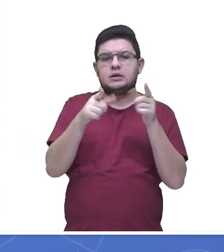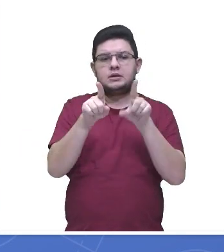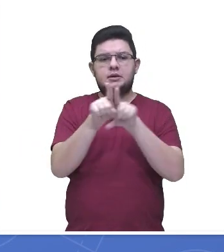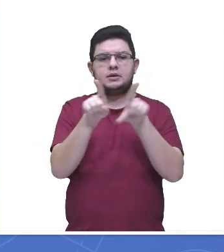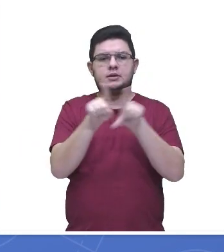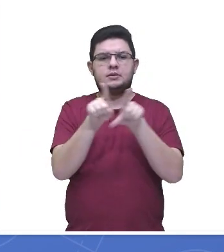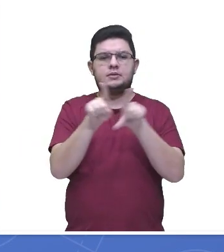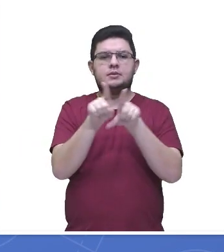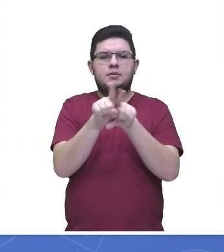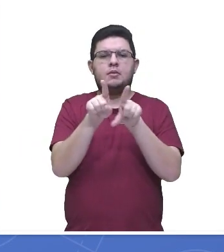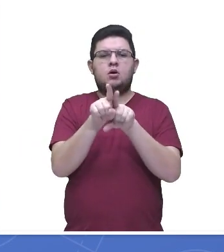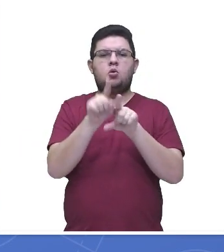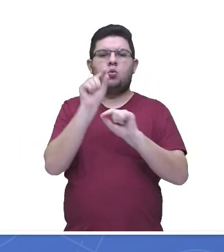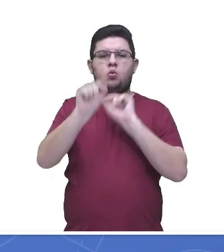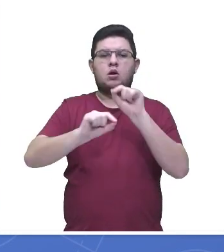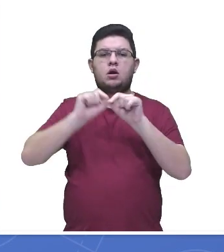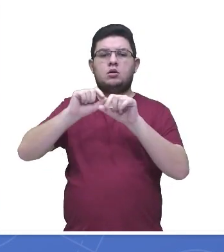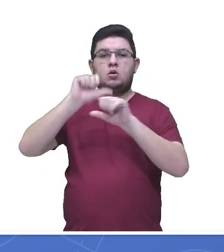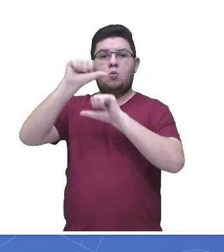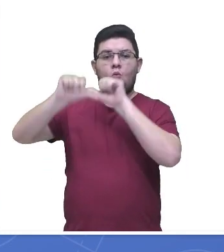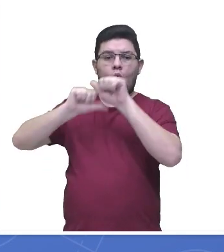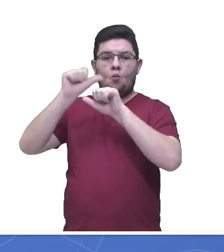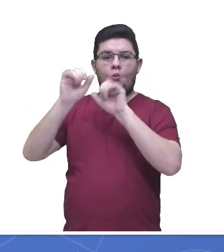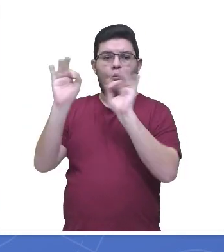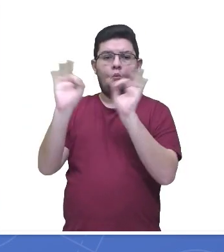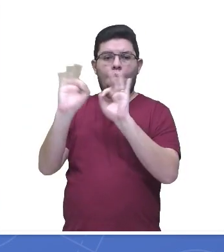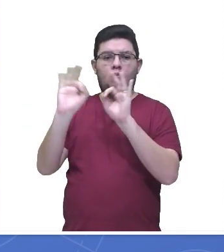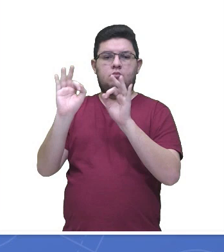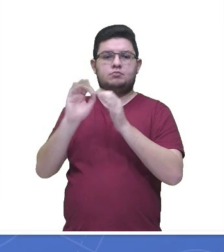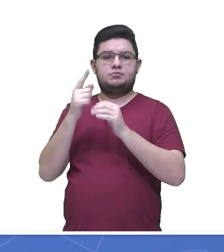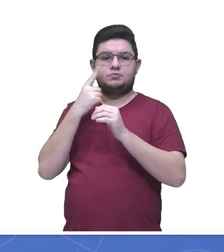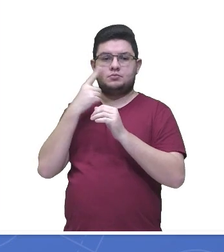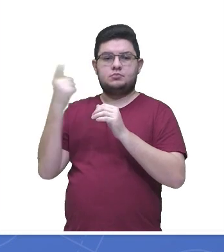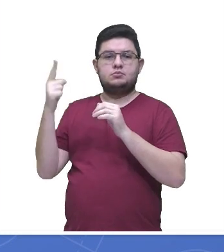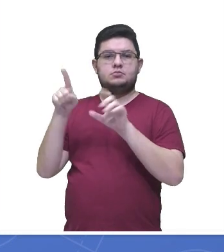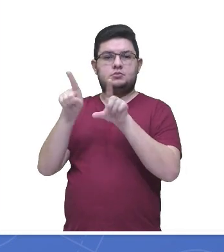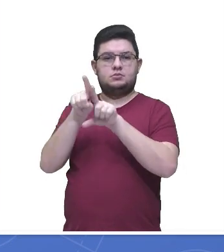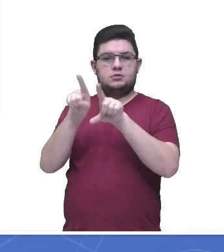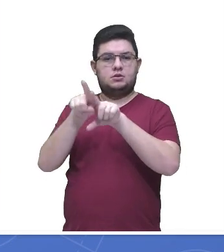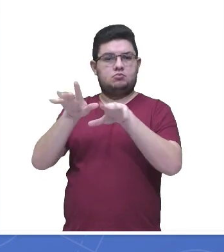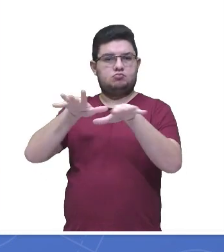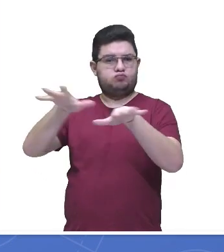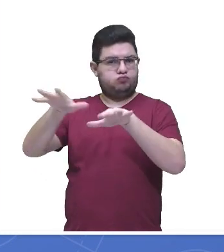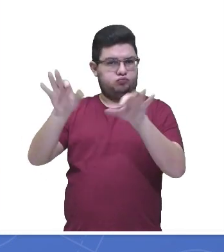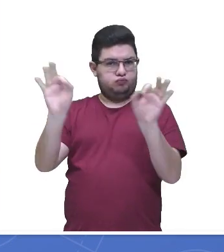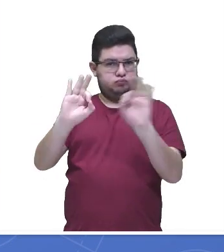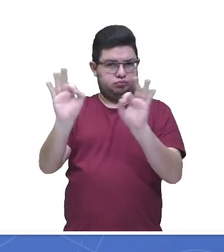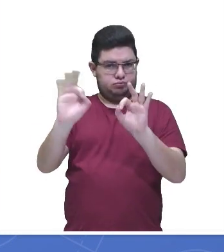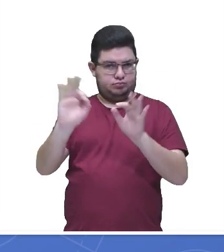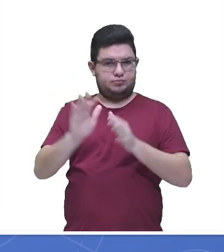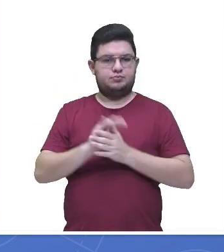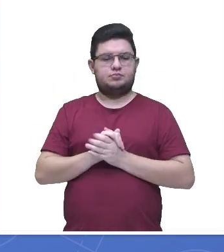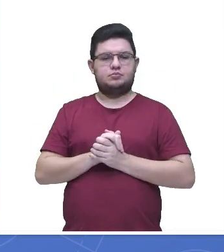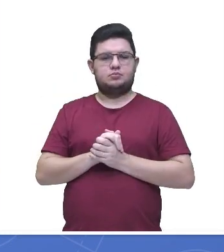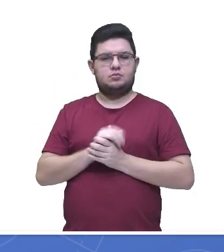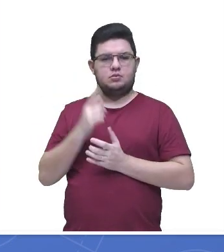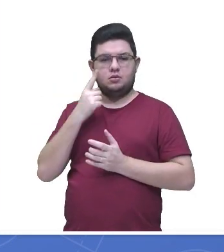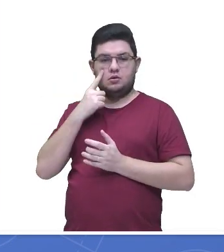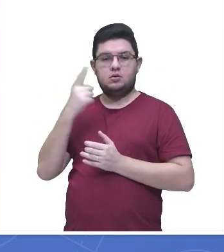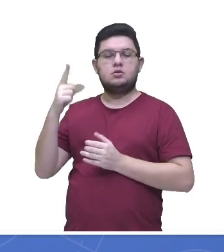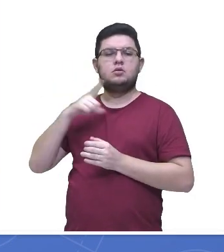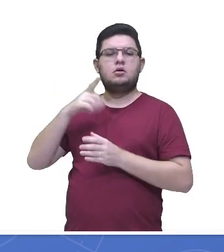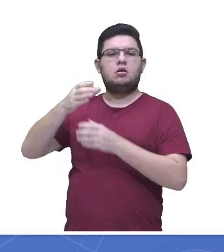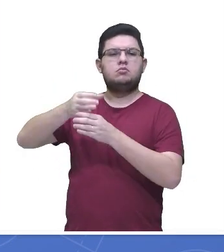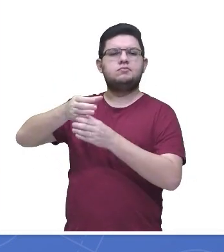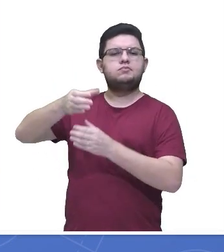Prestem atenção no que eu quero mostrar para vocês. Ora, o que é a coluna? Então, a